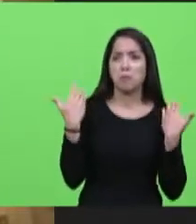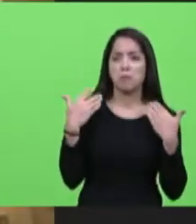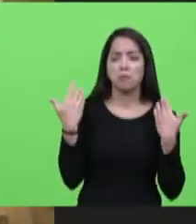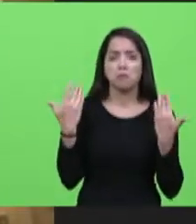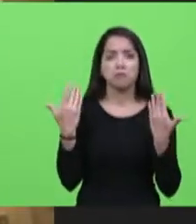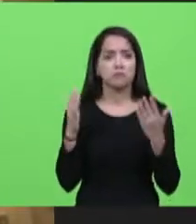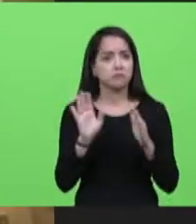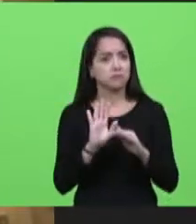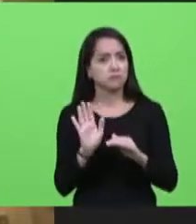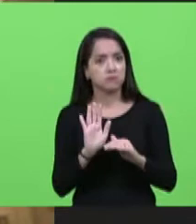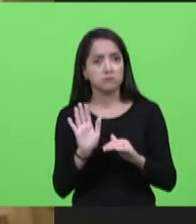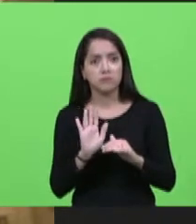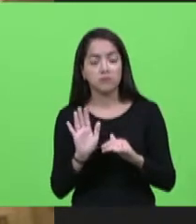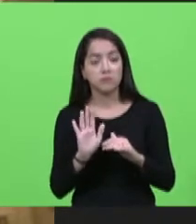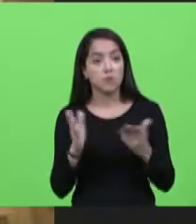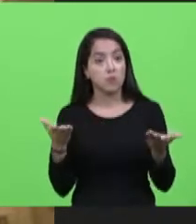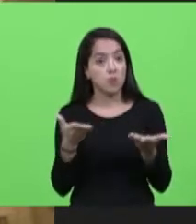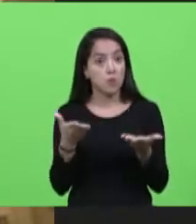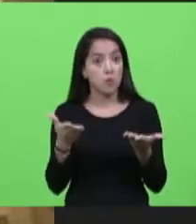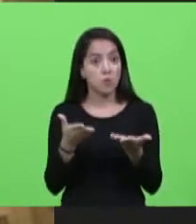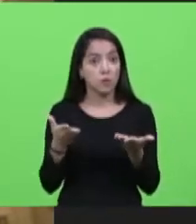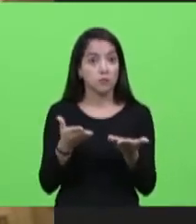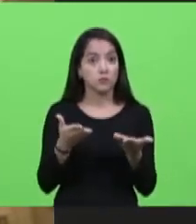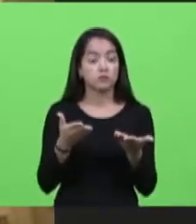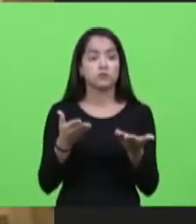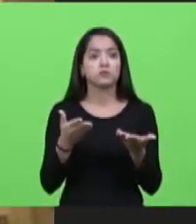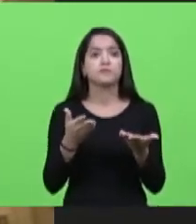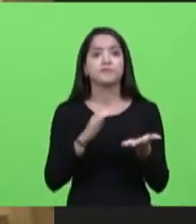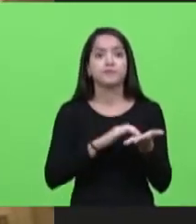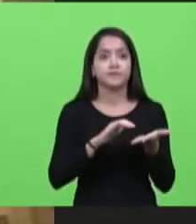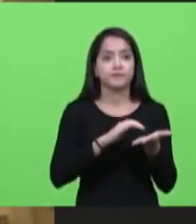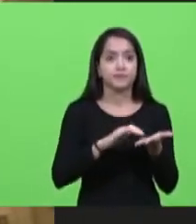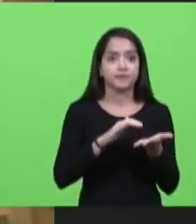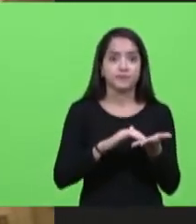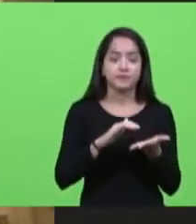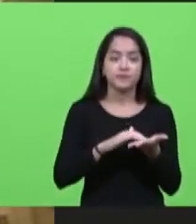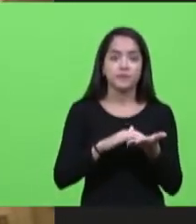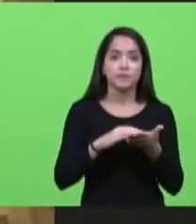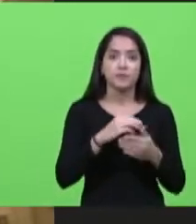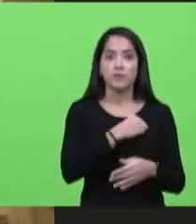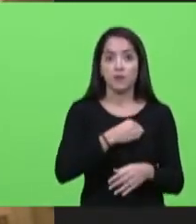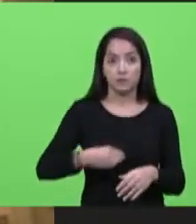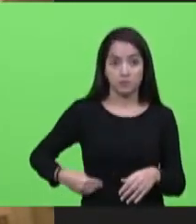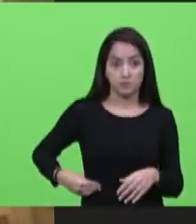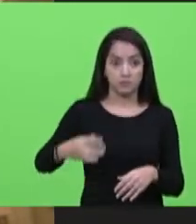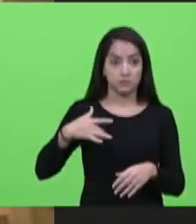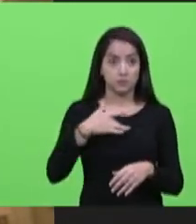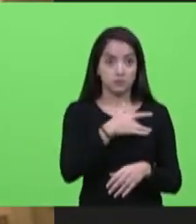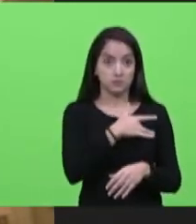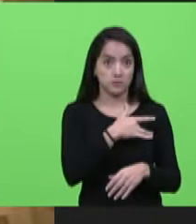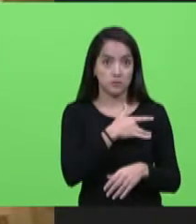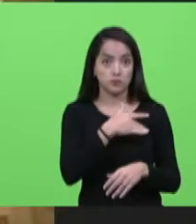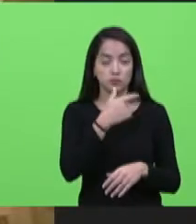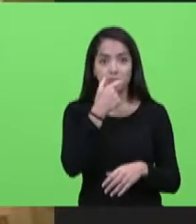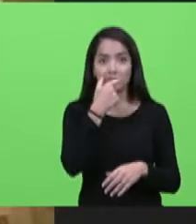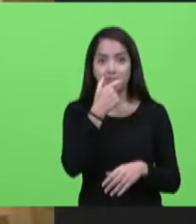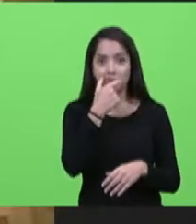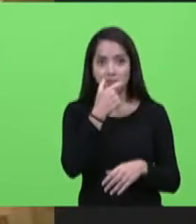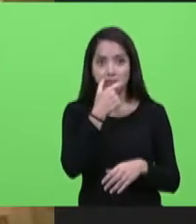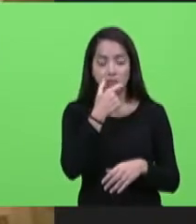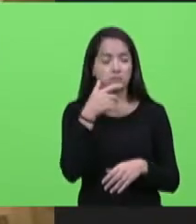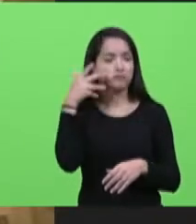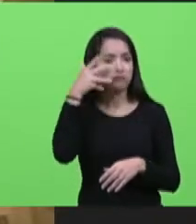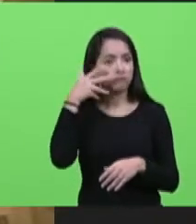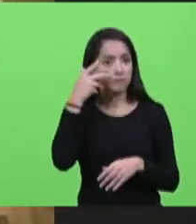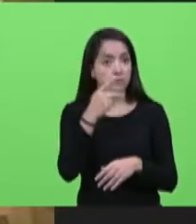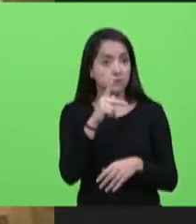lazer. Não. Hoje, o ministro da Saúde, o ministro Mandetta, na sua posse no Ministério da Saúde, um dos discursos dele,